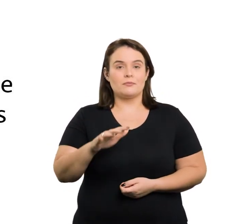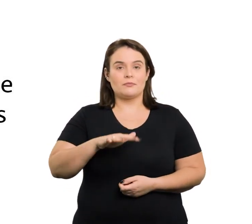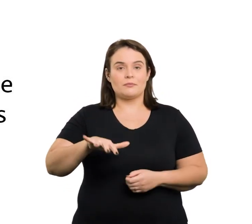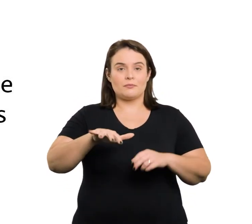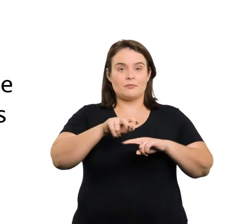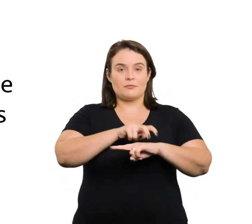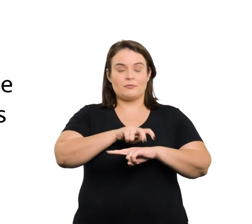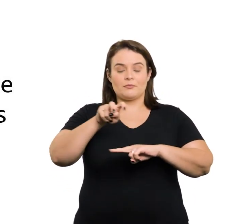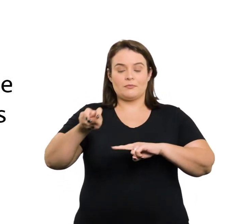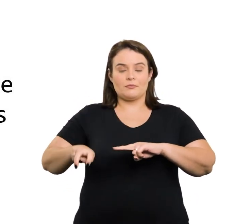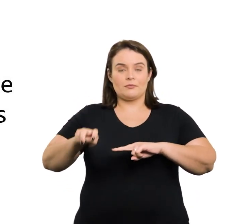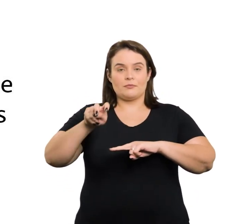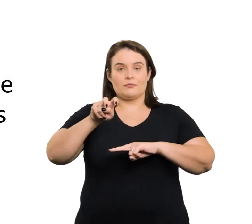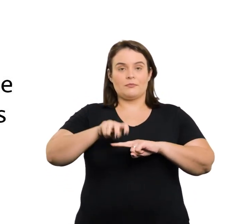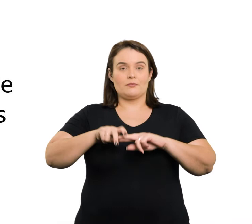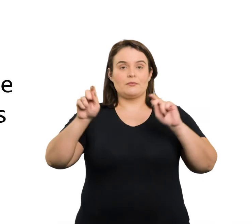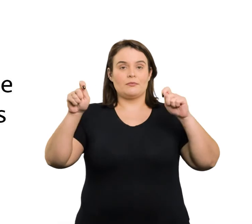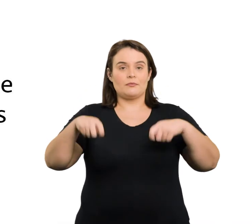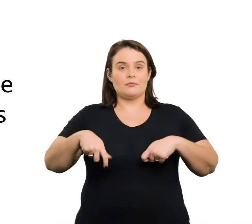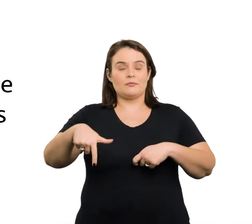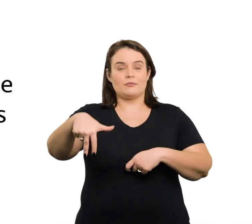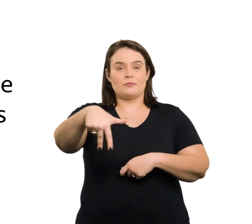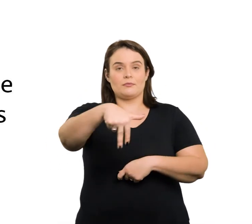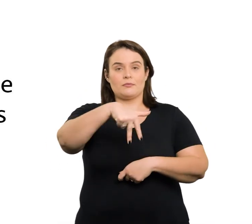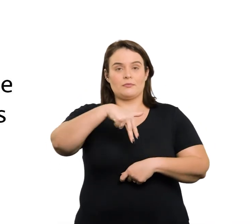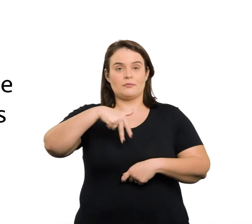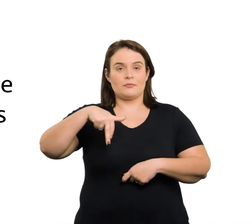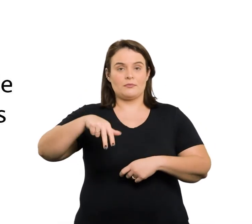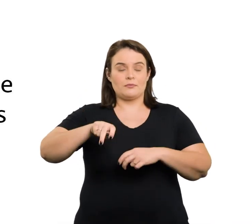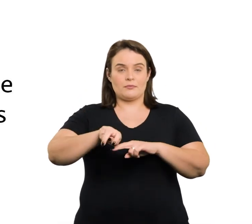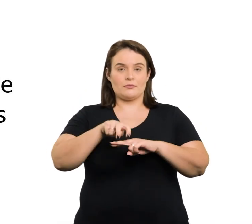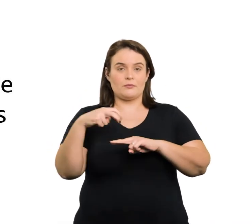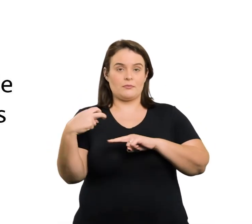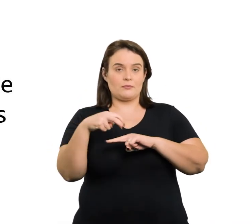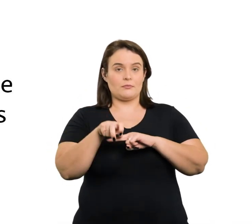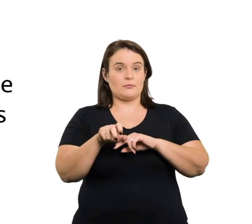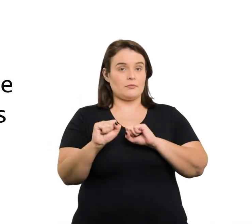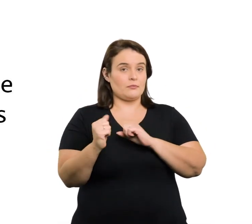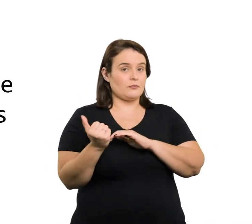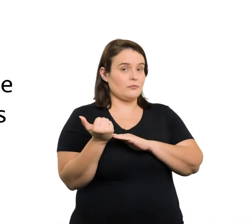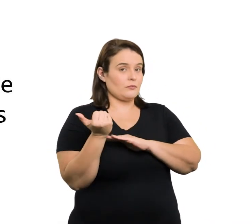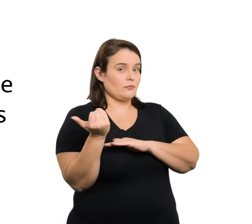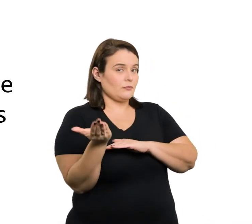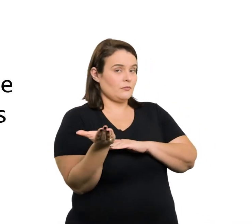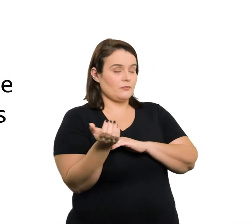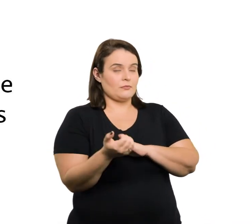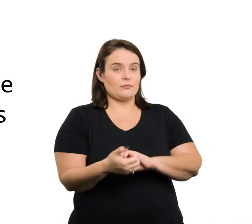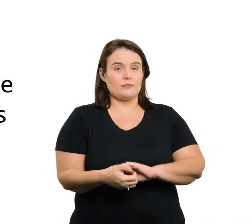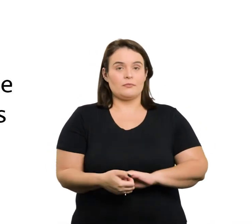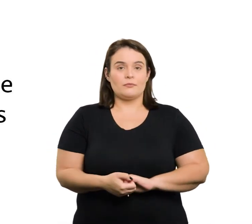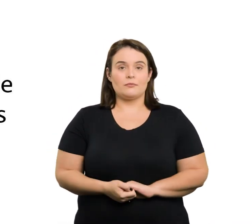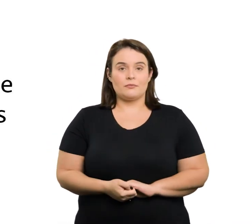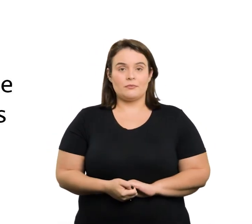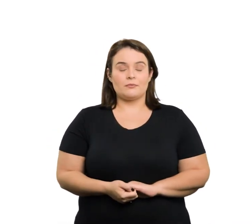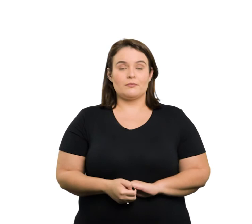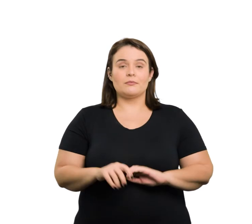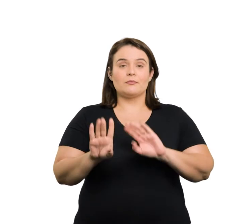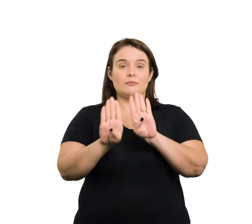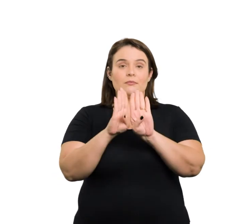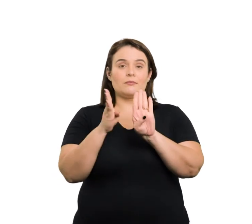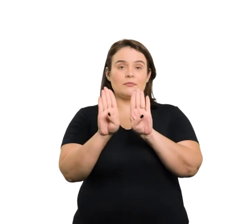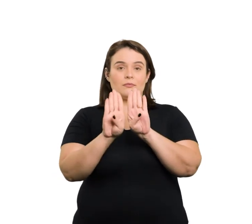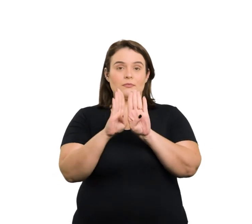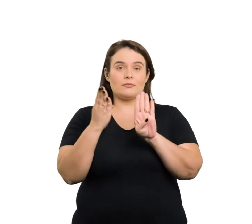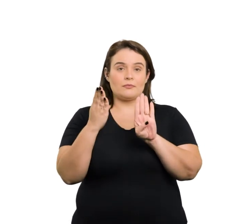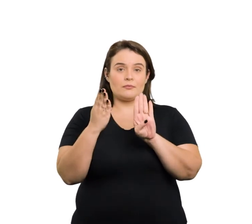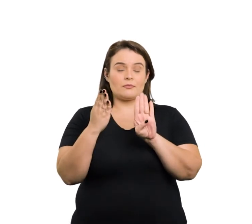espaço para a área de transferência, podendo as áreas de circulação e manobra ser externas às cabinas.